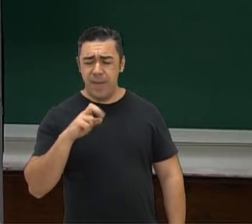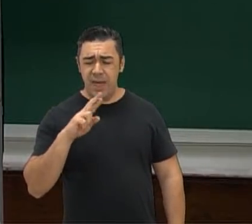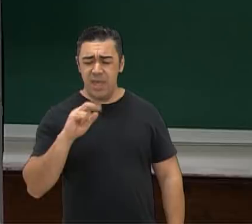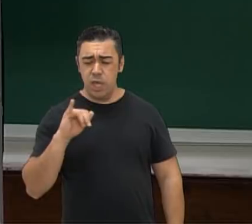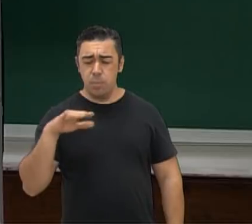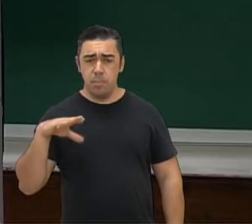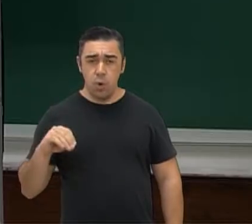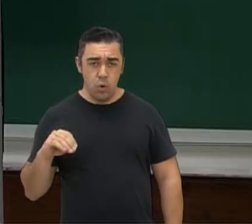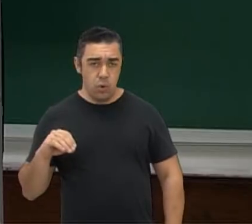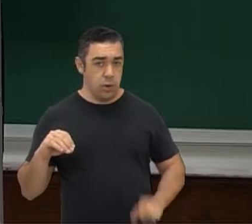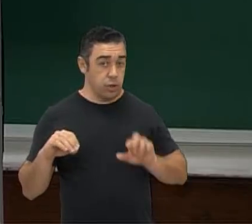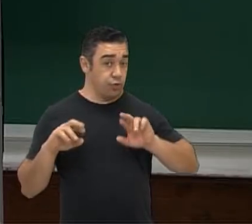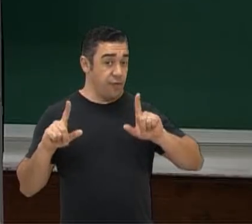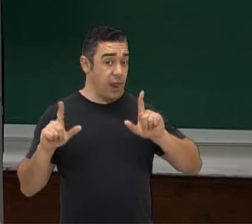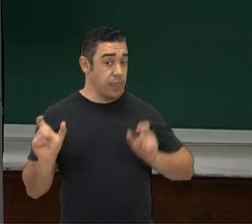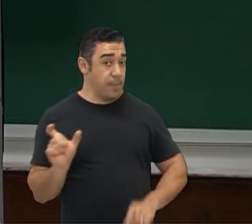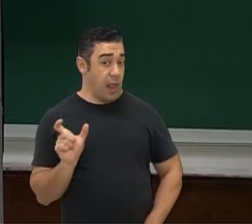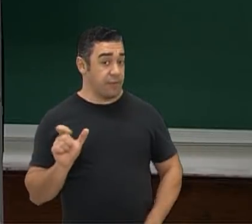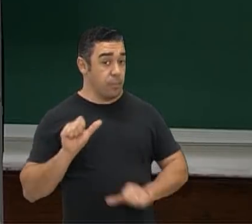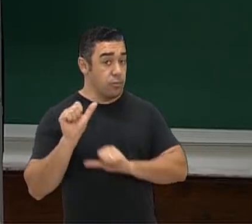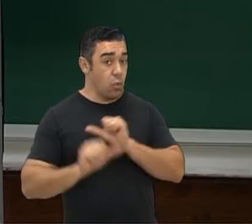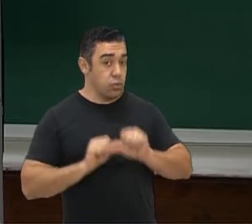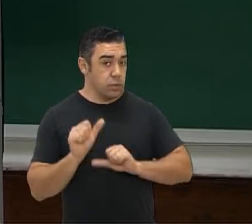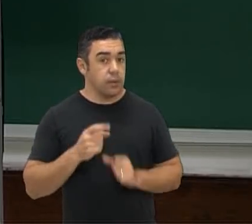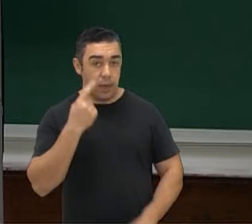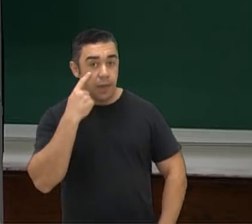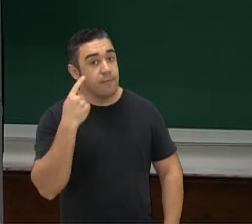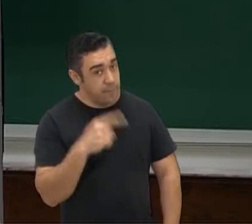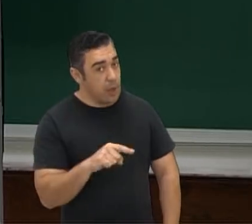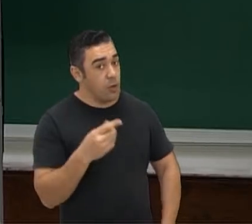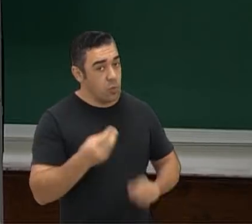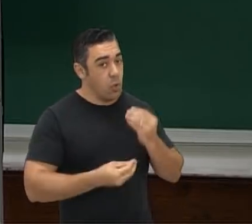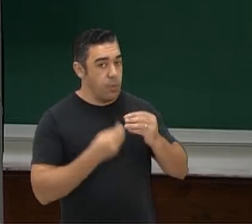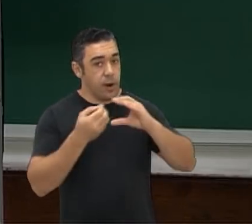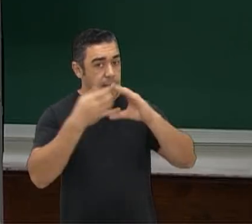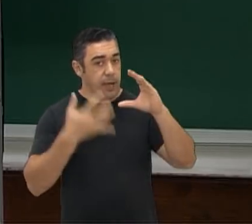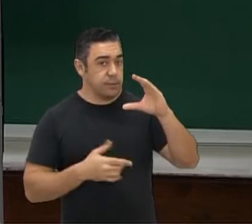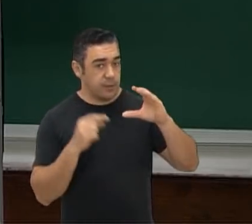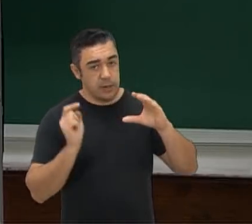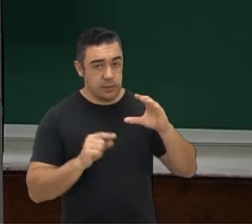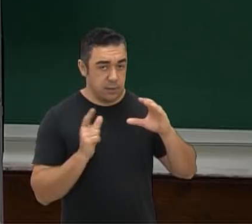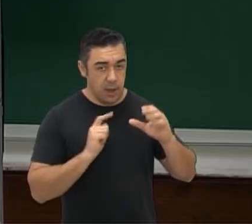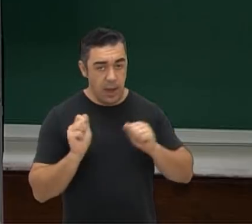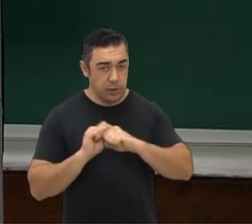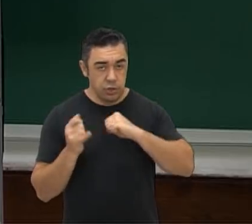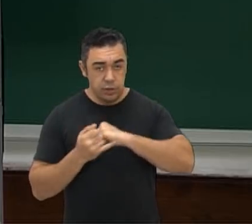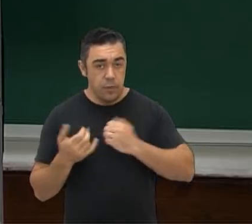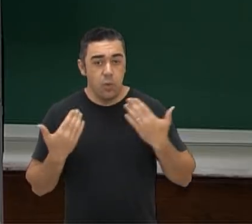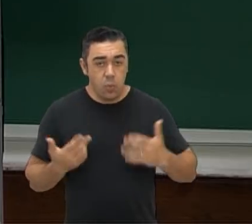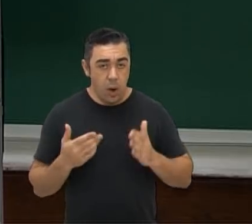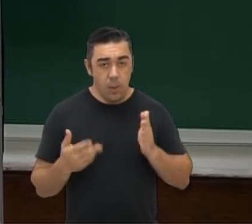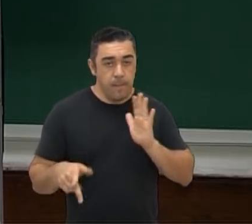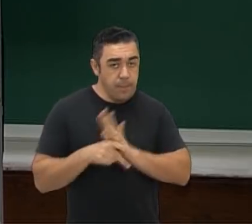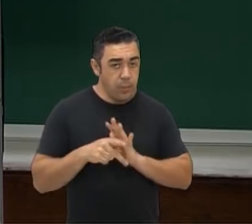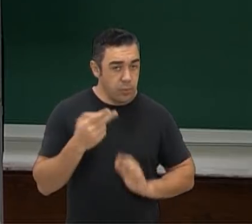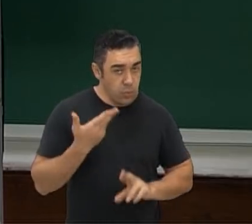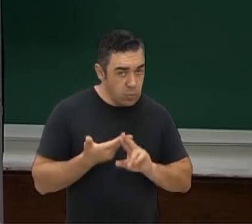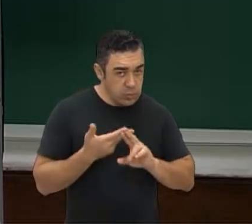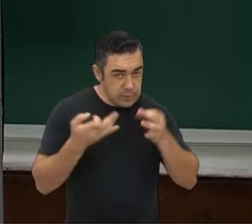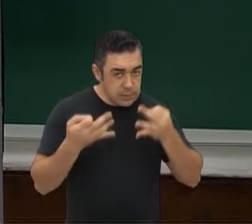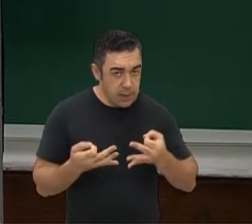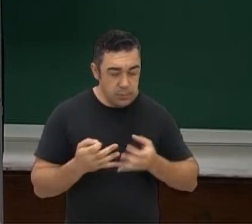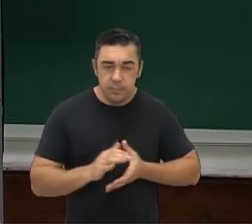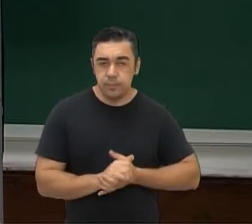o sufixo íssimo, por exemplo. Então, vai ter que ver também essa classificação ali dos adjetivos, qual o sufixo apropriado,